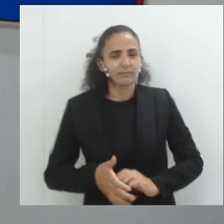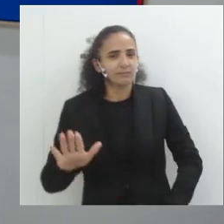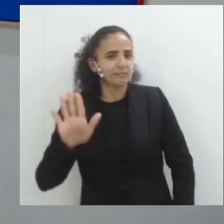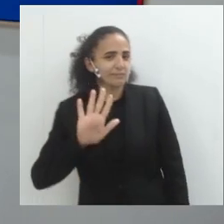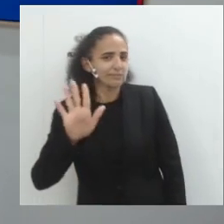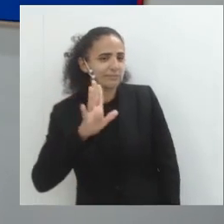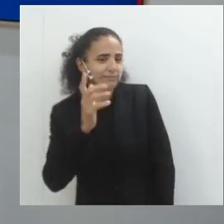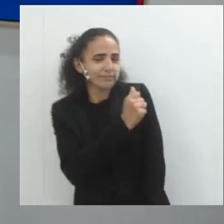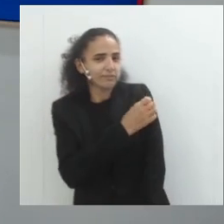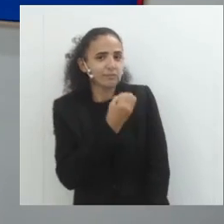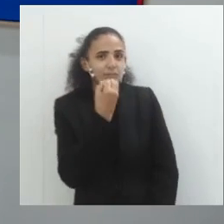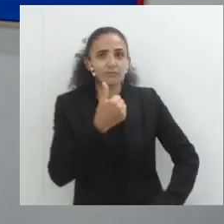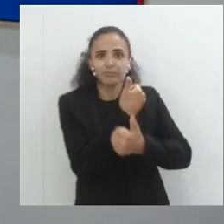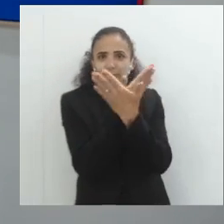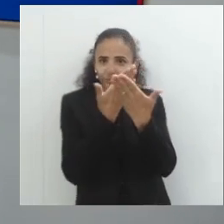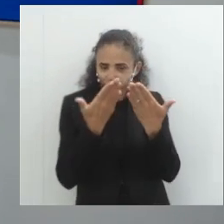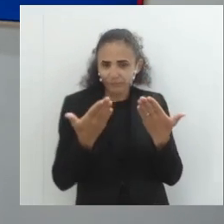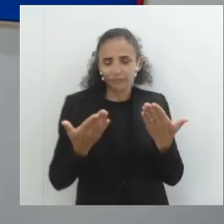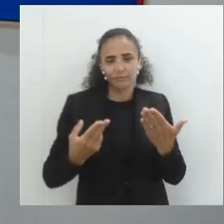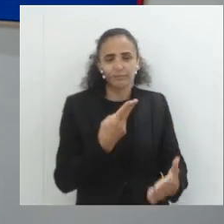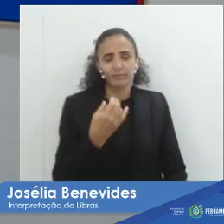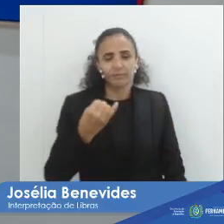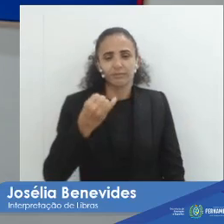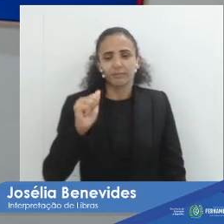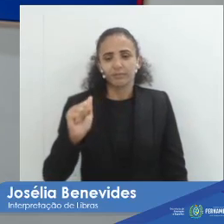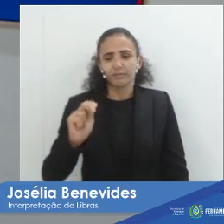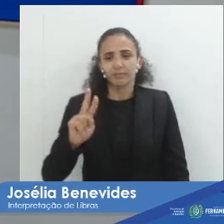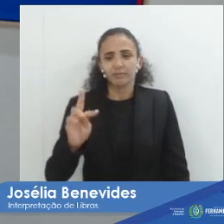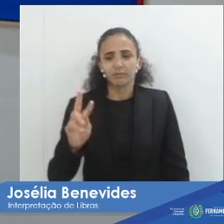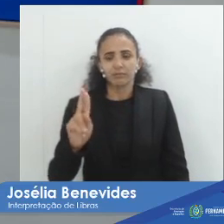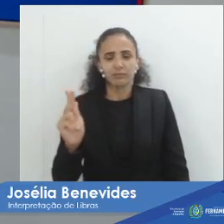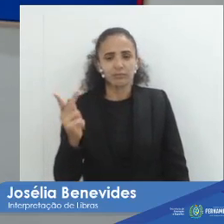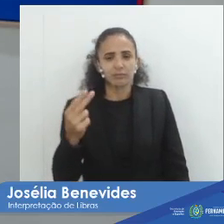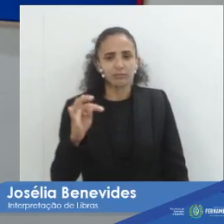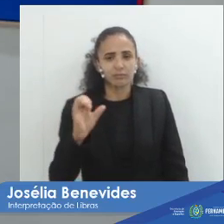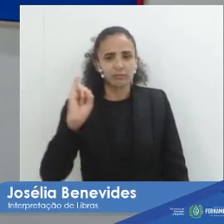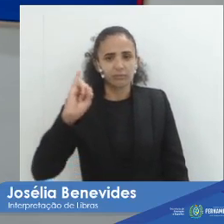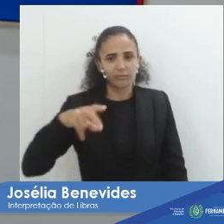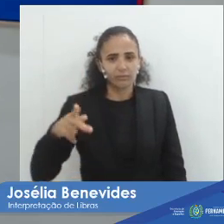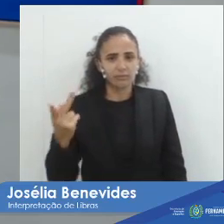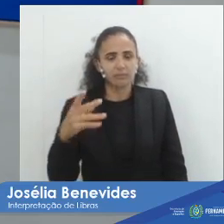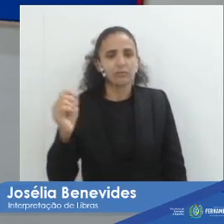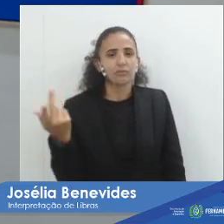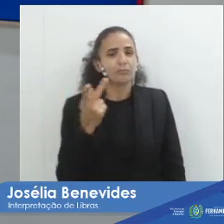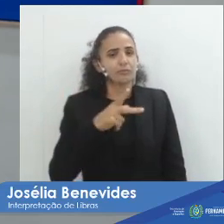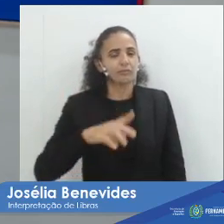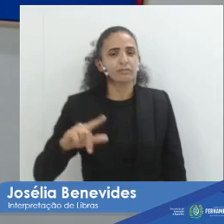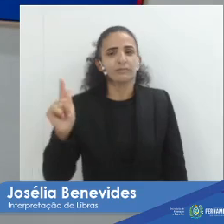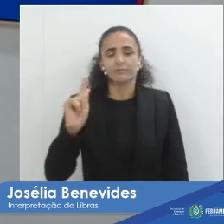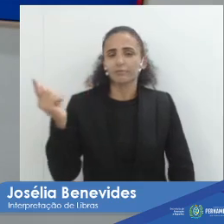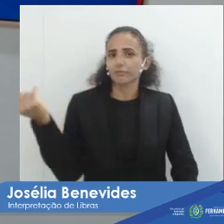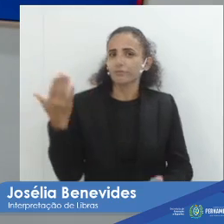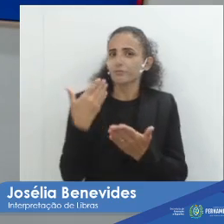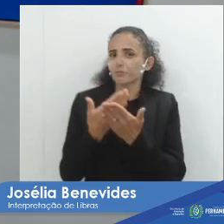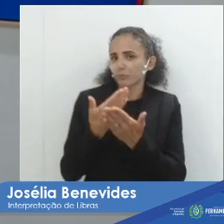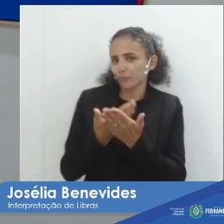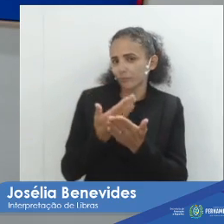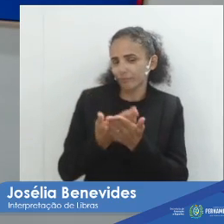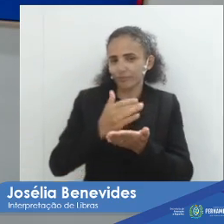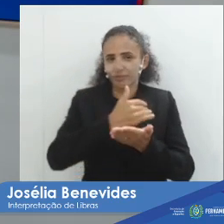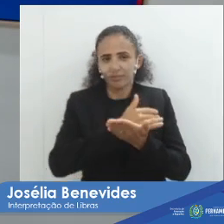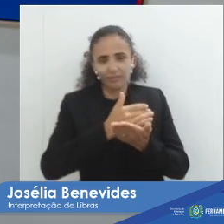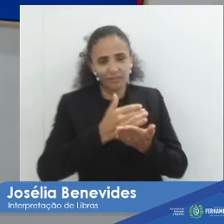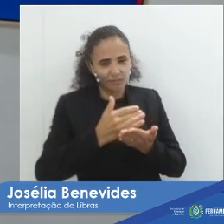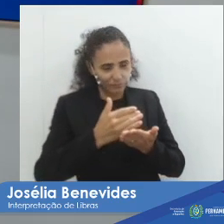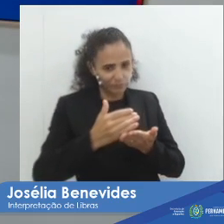Olá, gente, tudo bem com vocês? Meu nome é Augustinho Guerra, sou professor de Geografia e hoje a gente vai começar mais uma aula para o